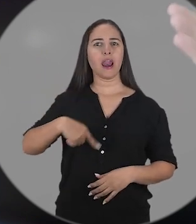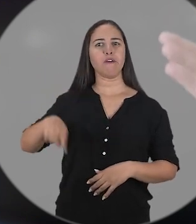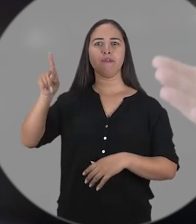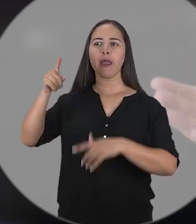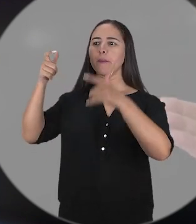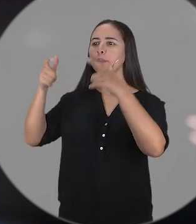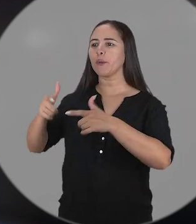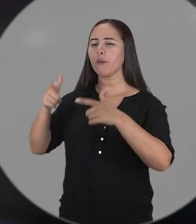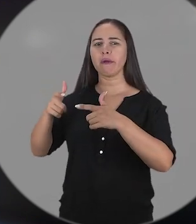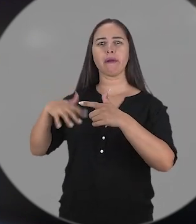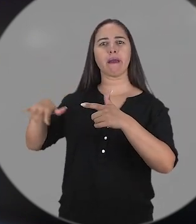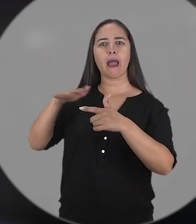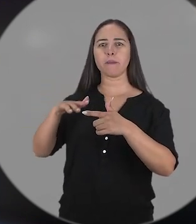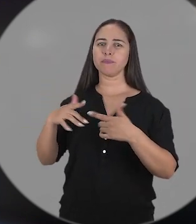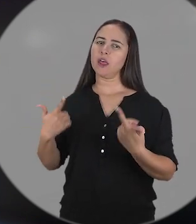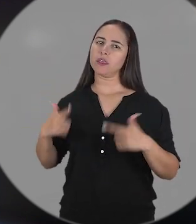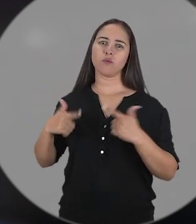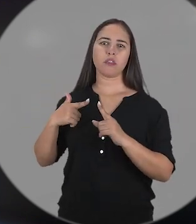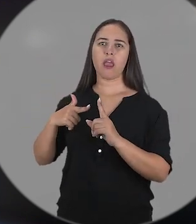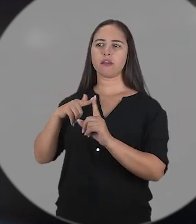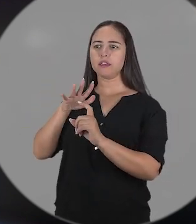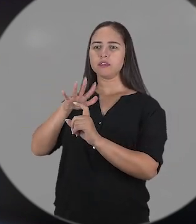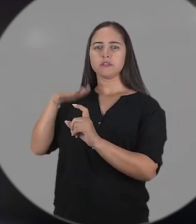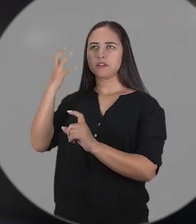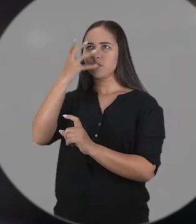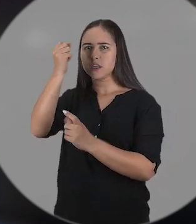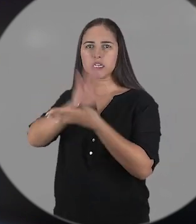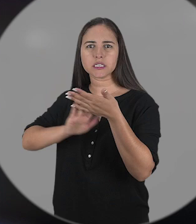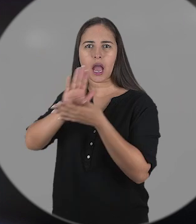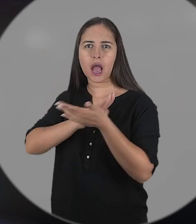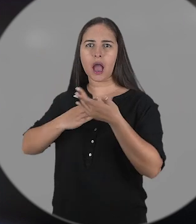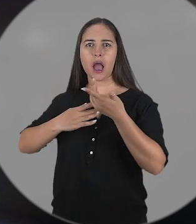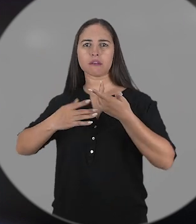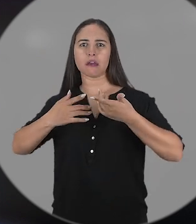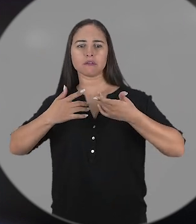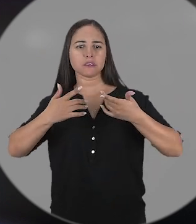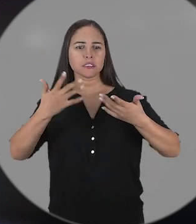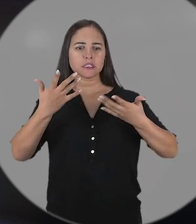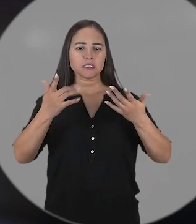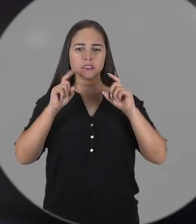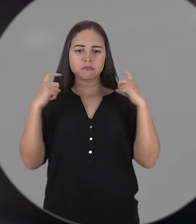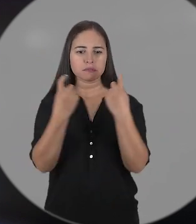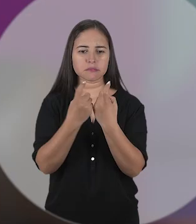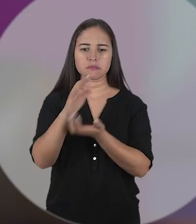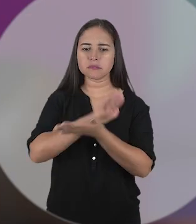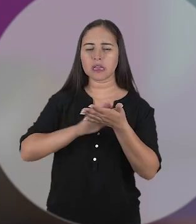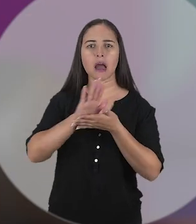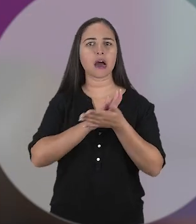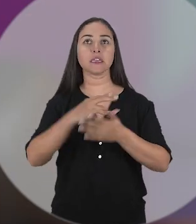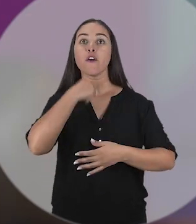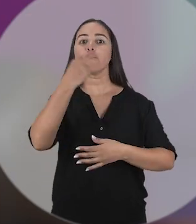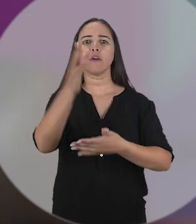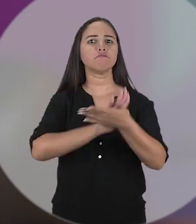limbo existencial, onde ela não tem sexualidade, onde ela não tem potência de trabalho, onde ela não tem voz. Se